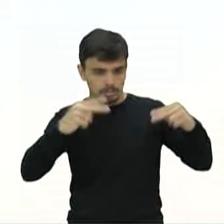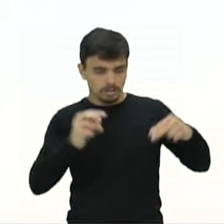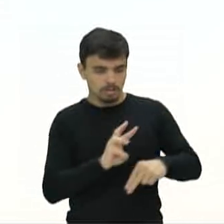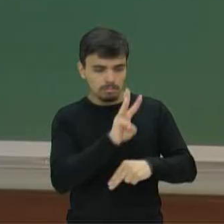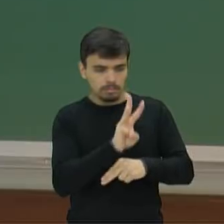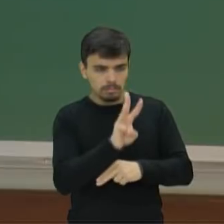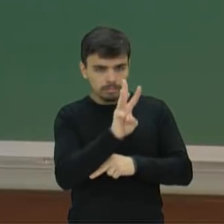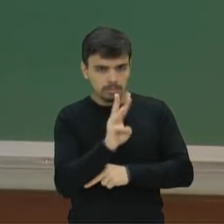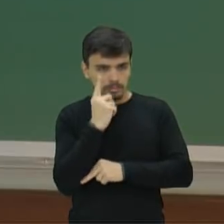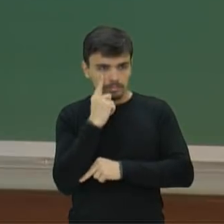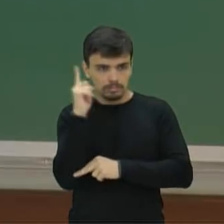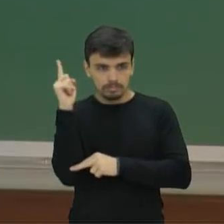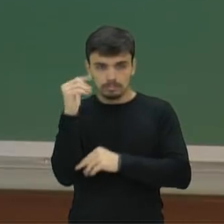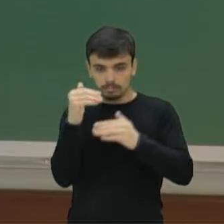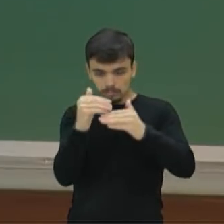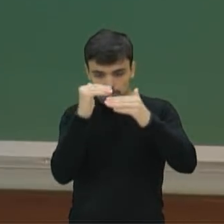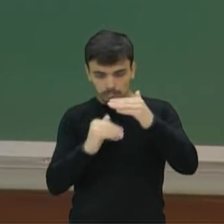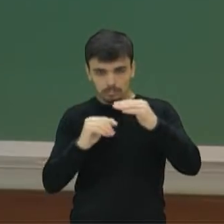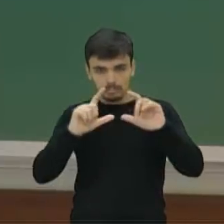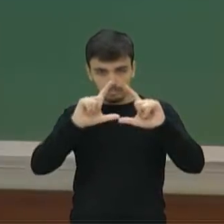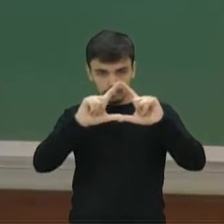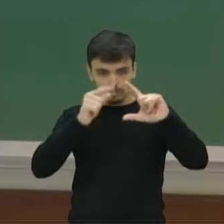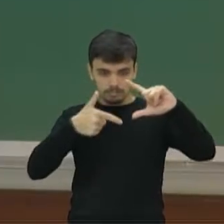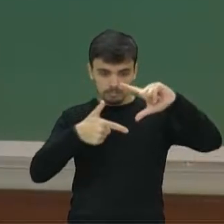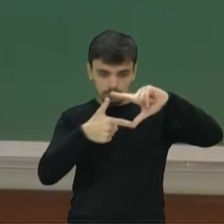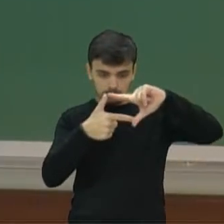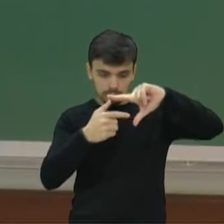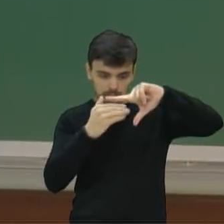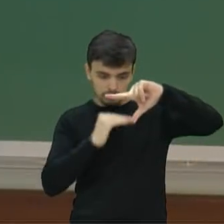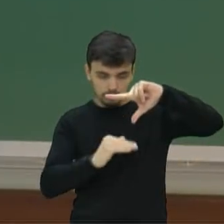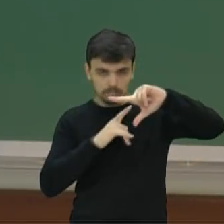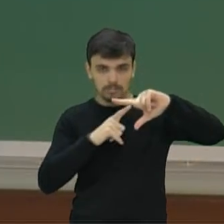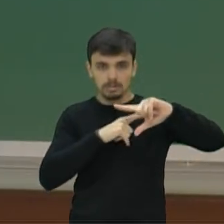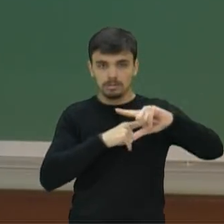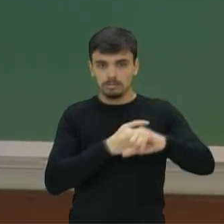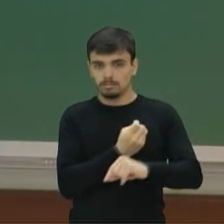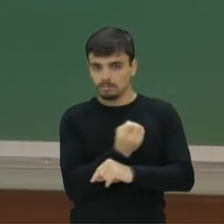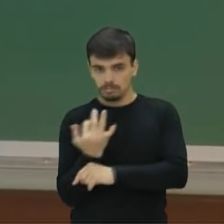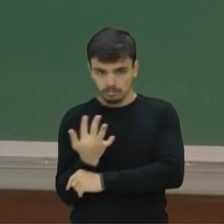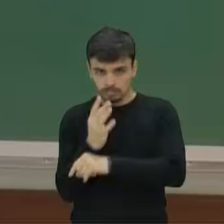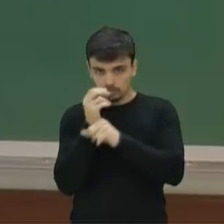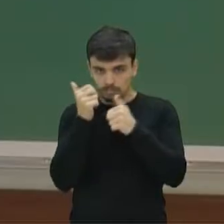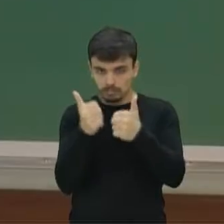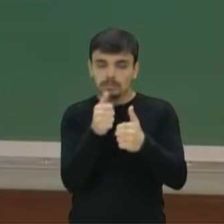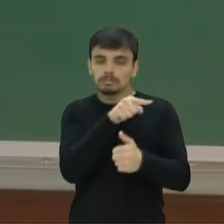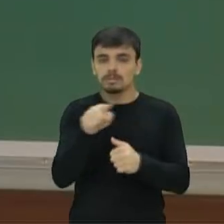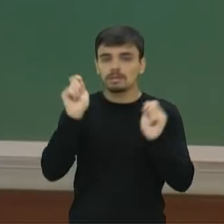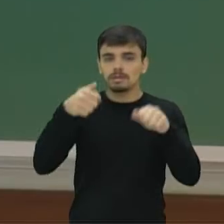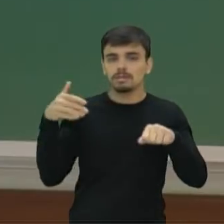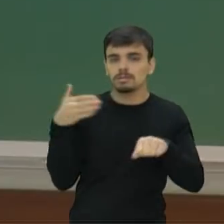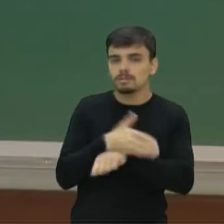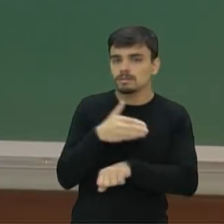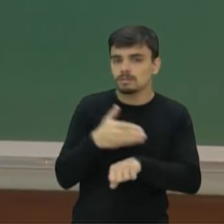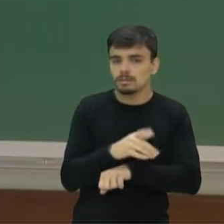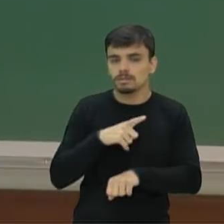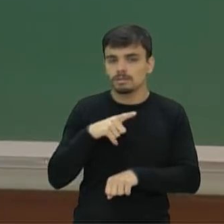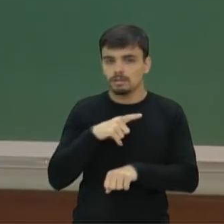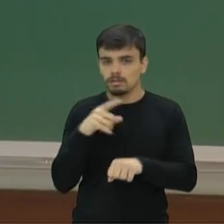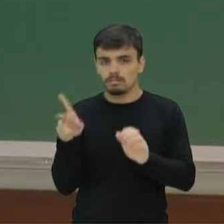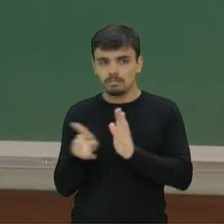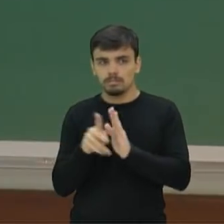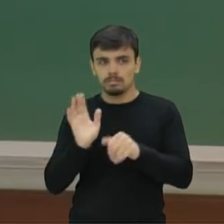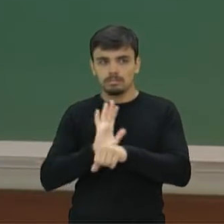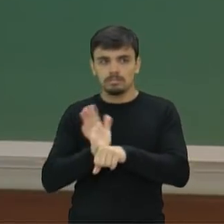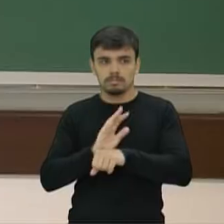o endereço que aparece embaixo do QR Code, com todas essas letras e símbolos ali, para que você possa acessar e também ter acesso a esse